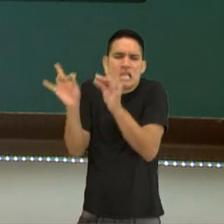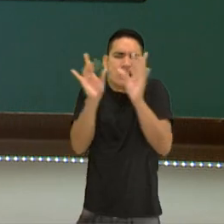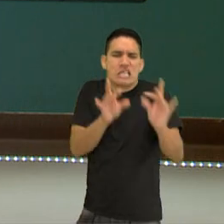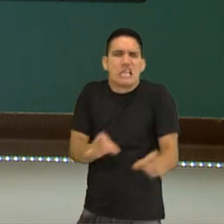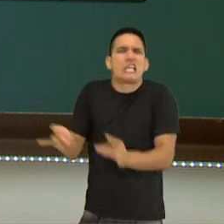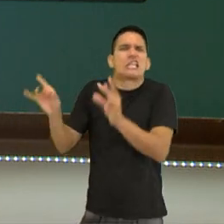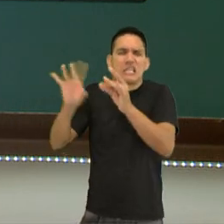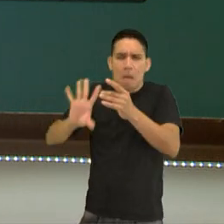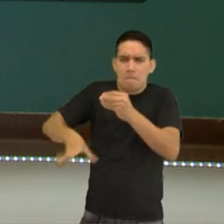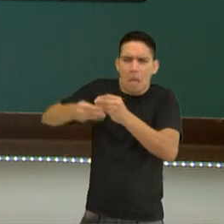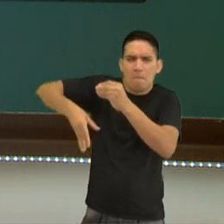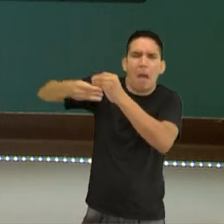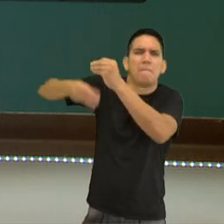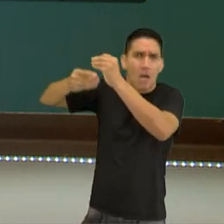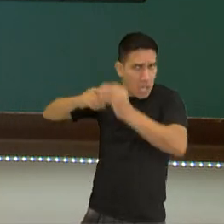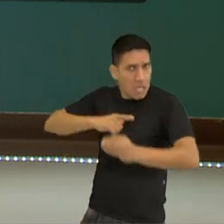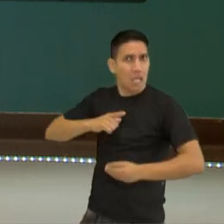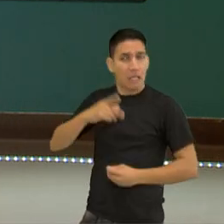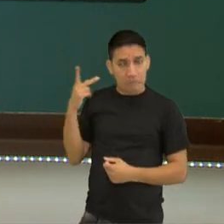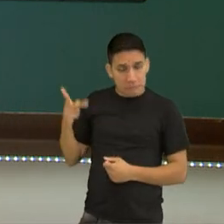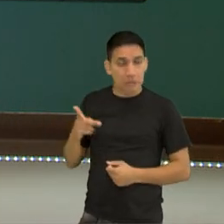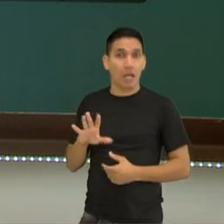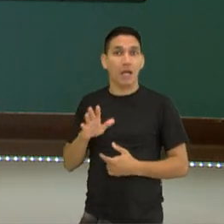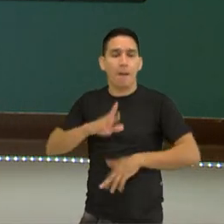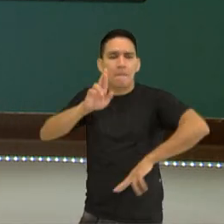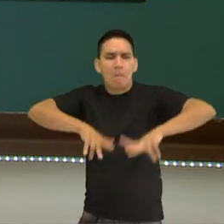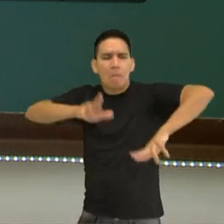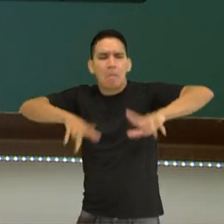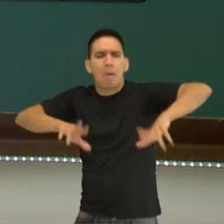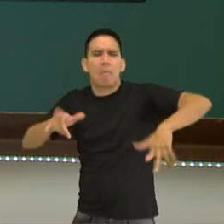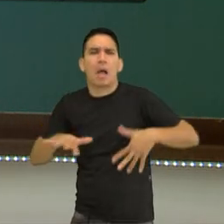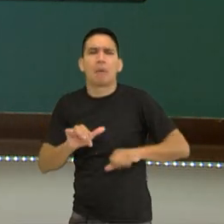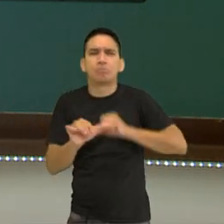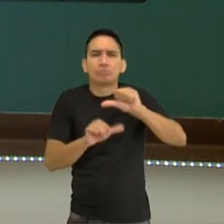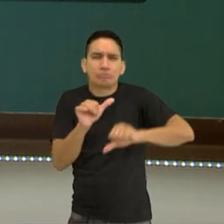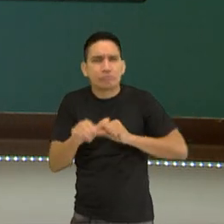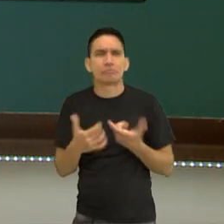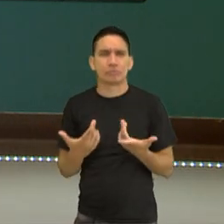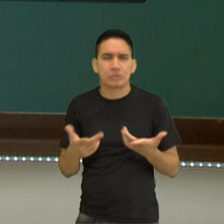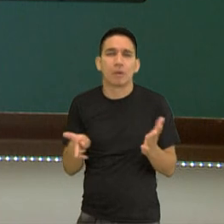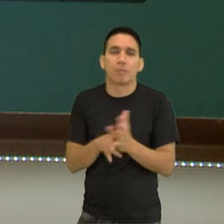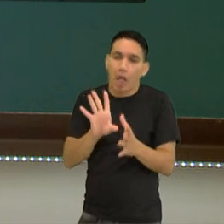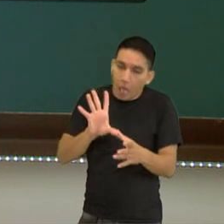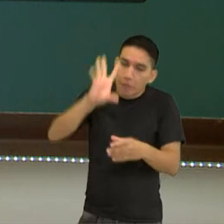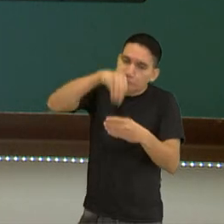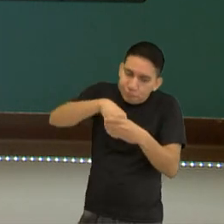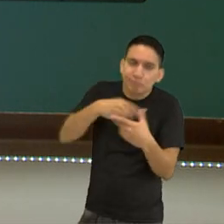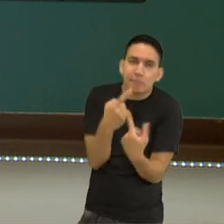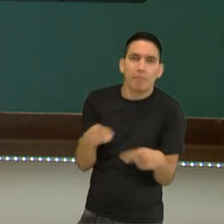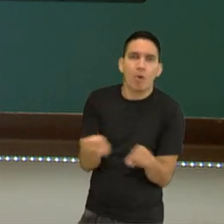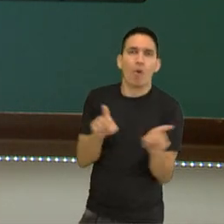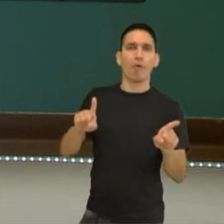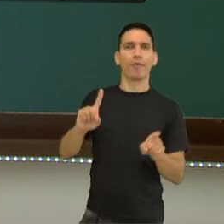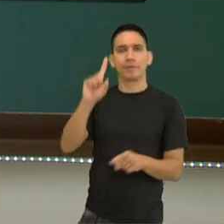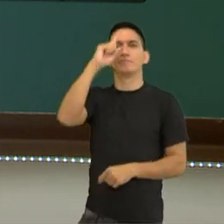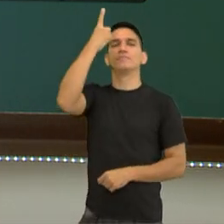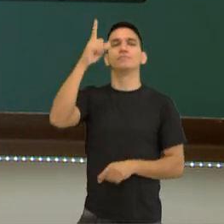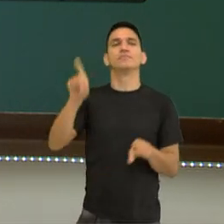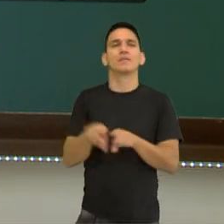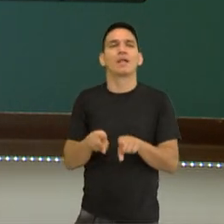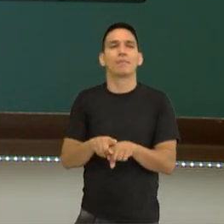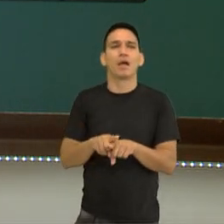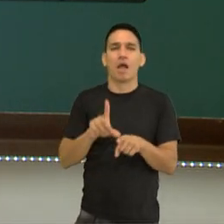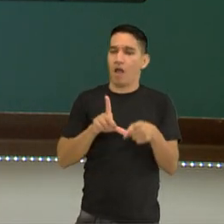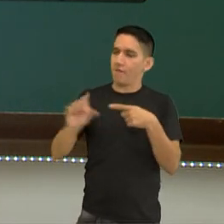mesmo, bem incrementadas, né? E por variações, dissonâncias que introduziu em sua música, criou o tal